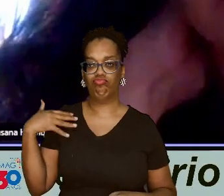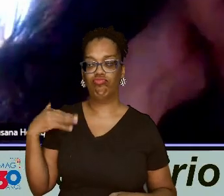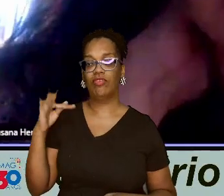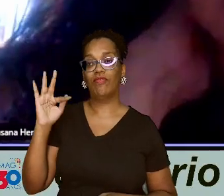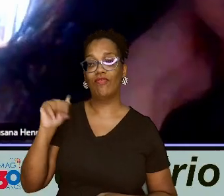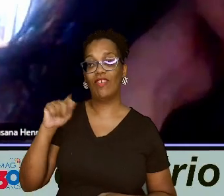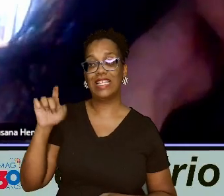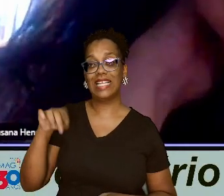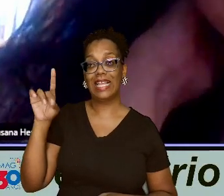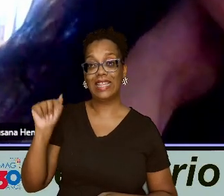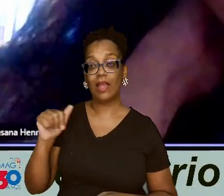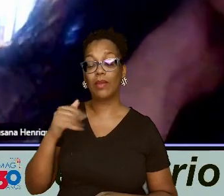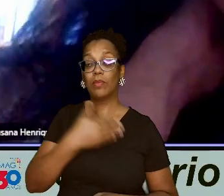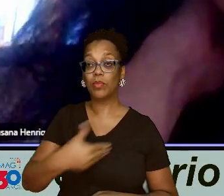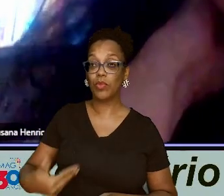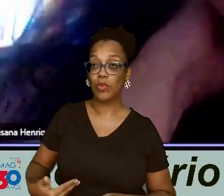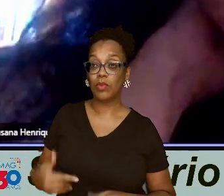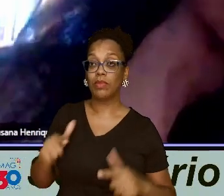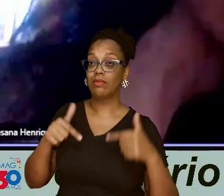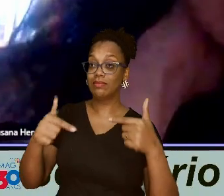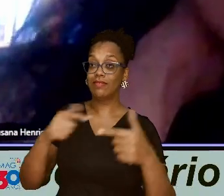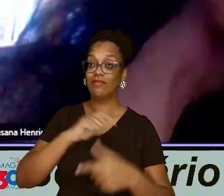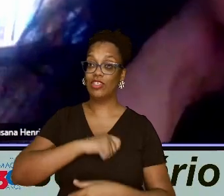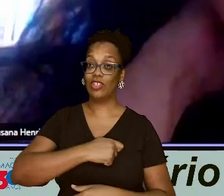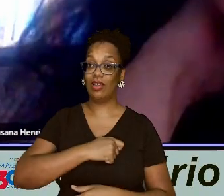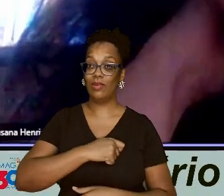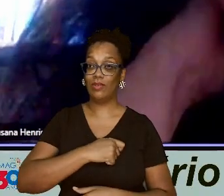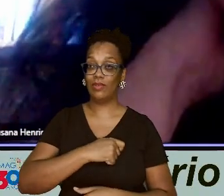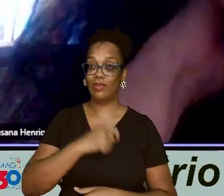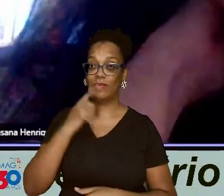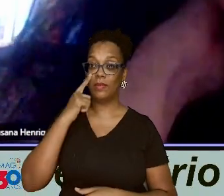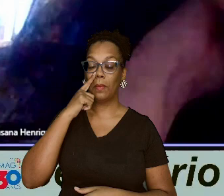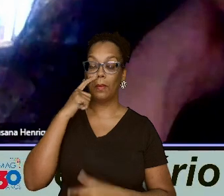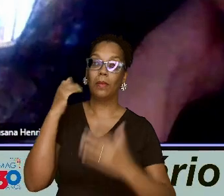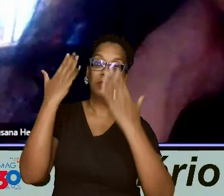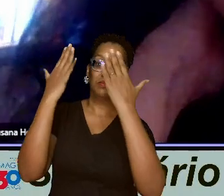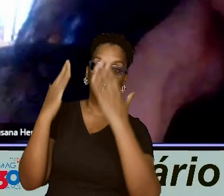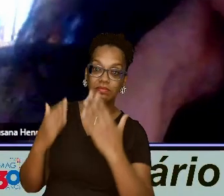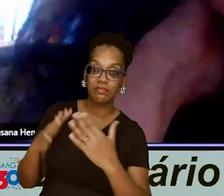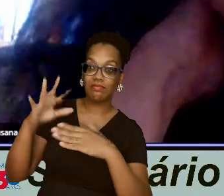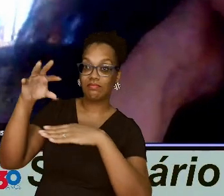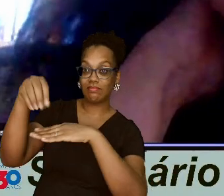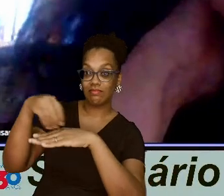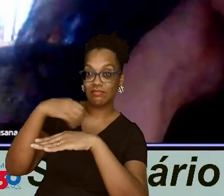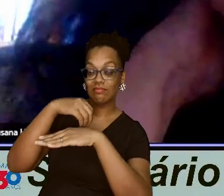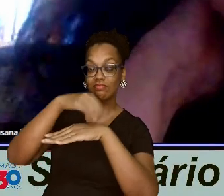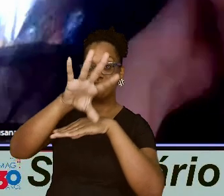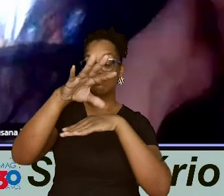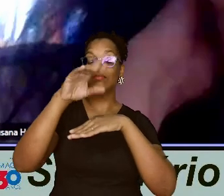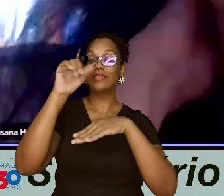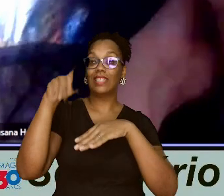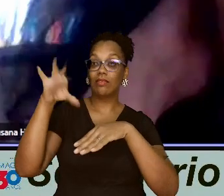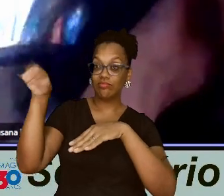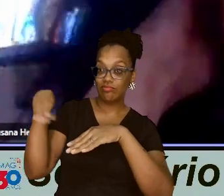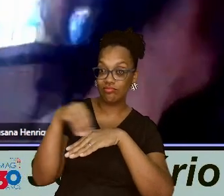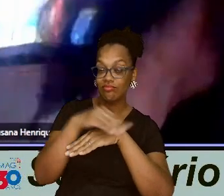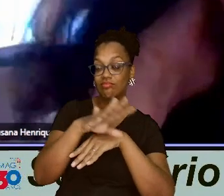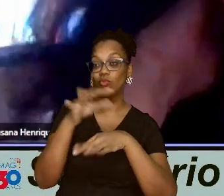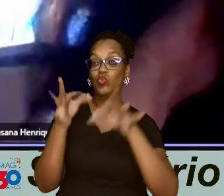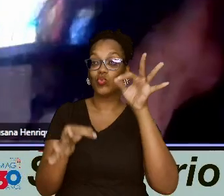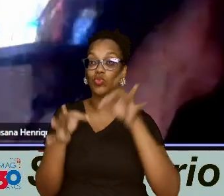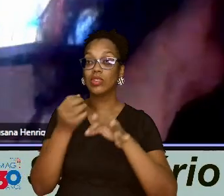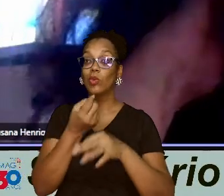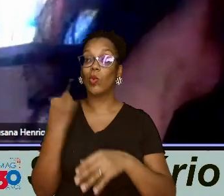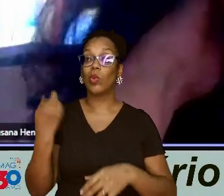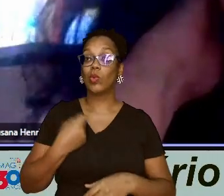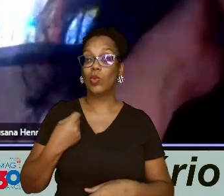com as execuções fiscais. Todos os dados que vocês trazem que são os dados de justiça em números, né? Eu sempre que vou dar